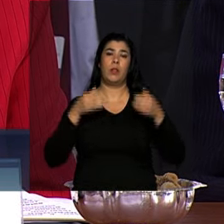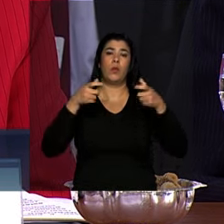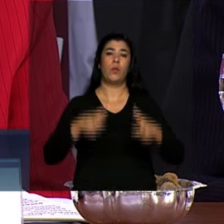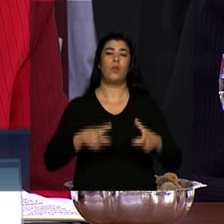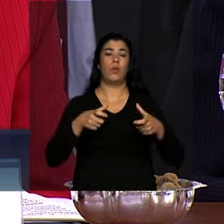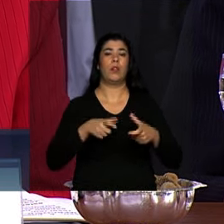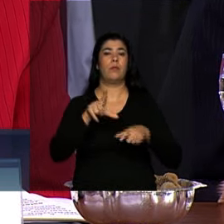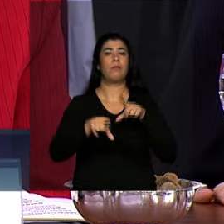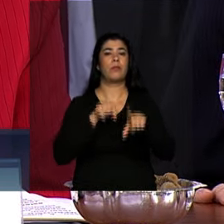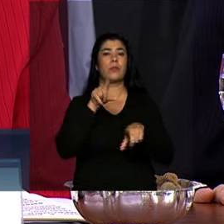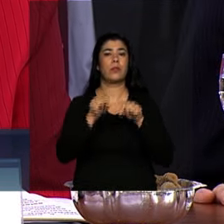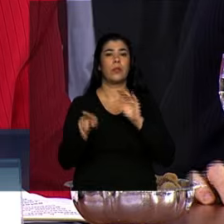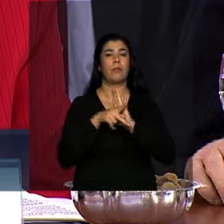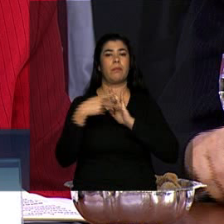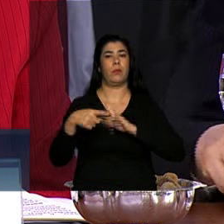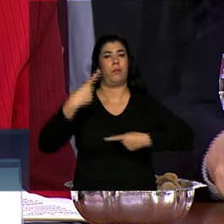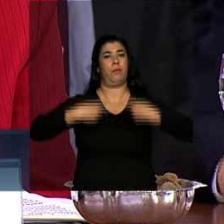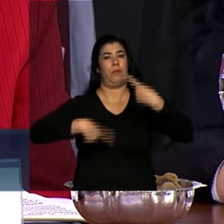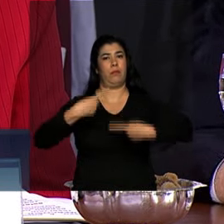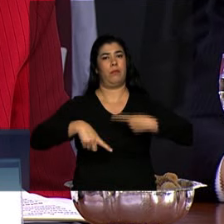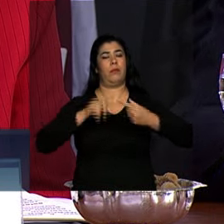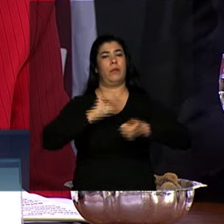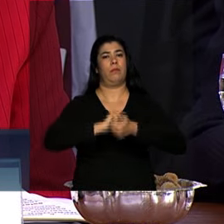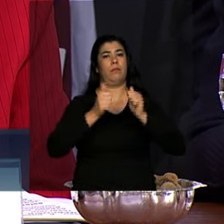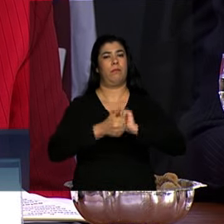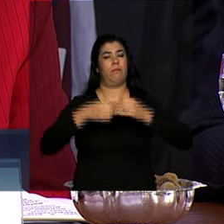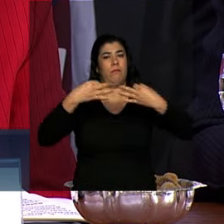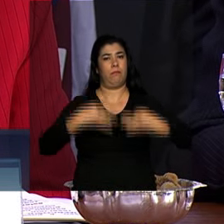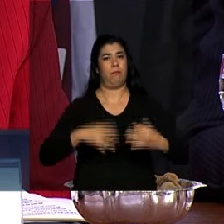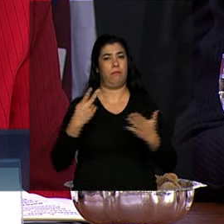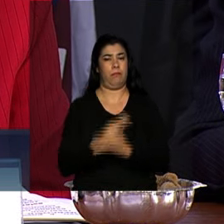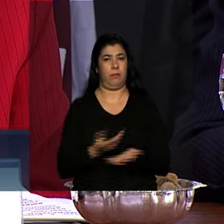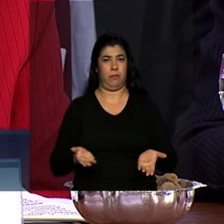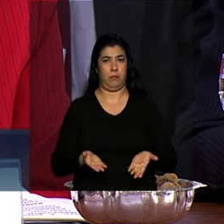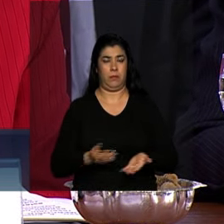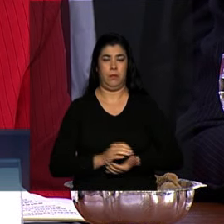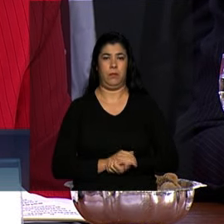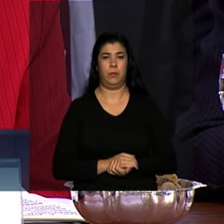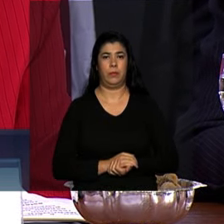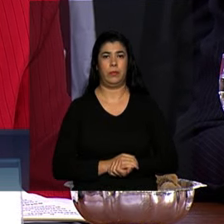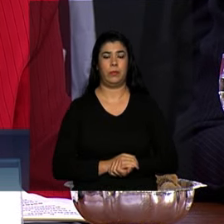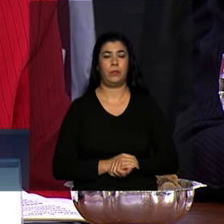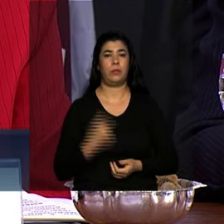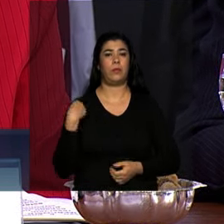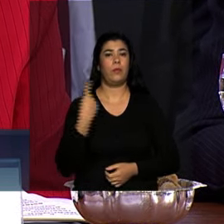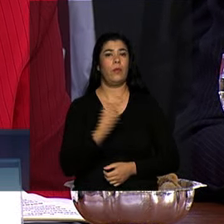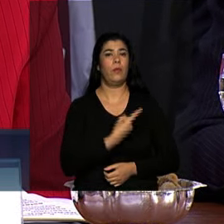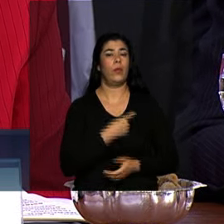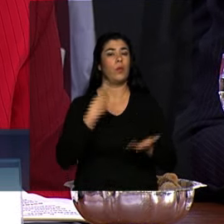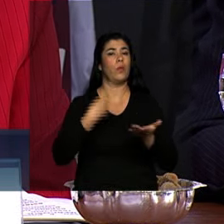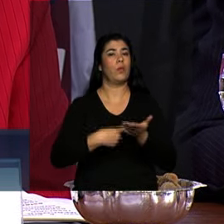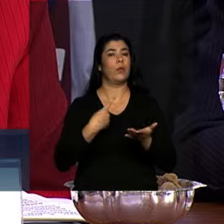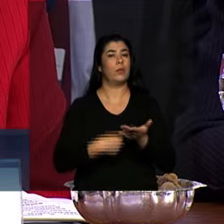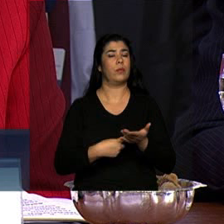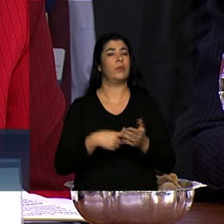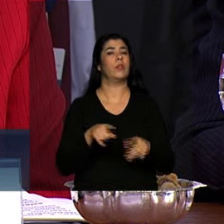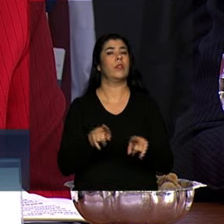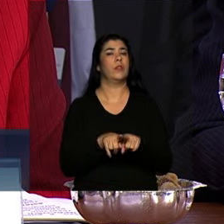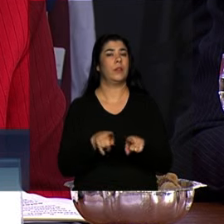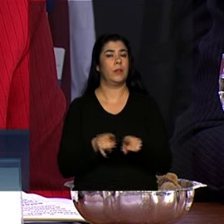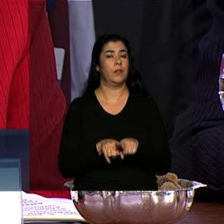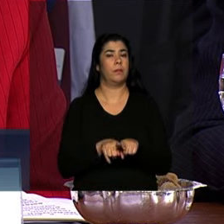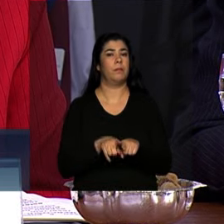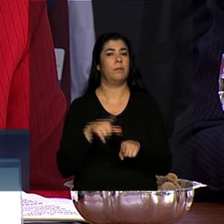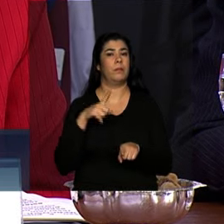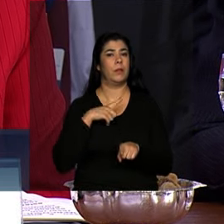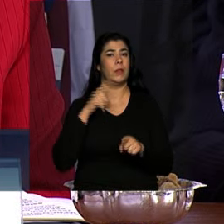adoção das políticas adequadas às circunstâncias. Nosso compromisso também se